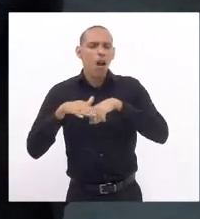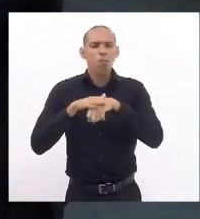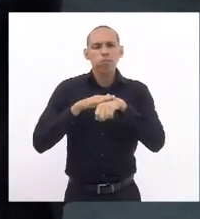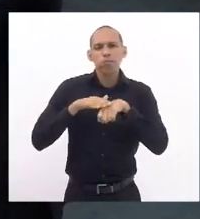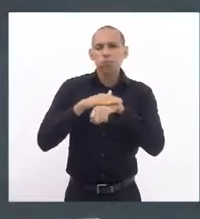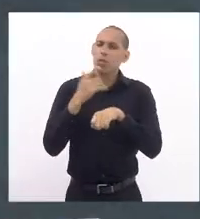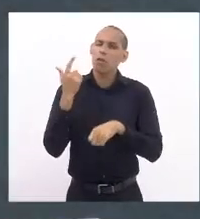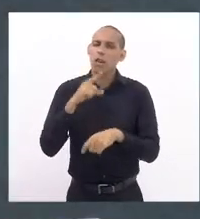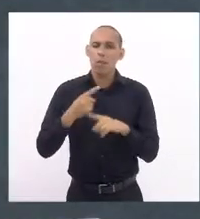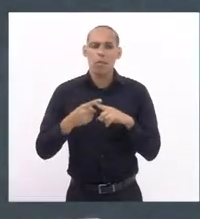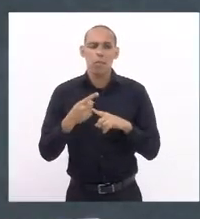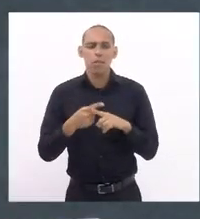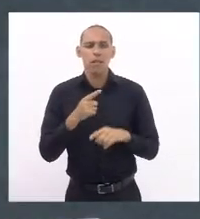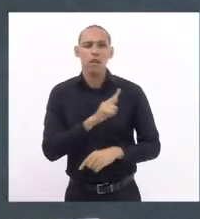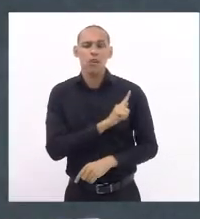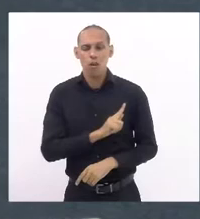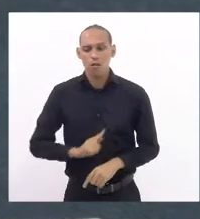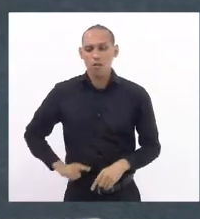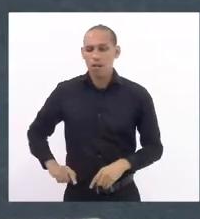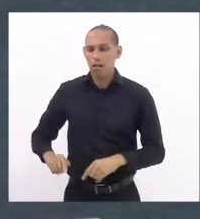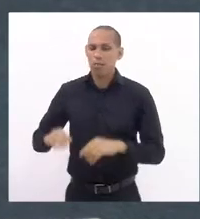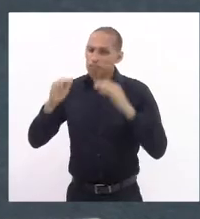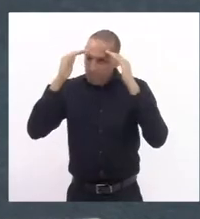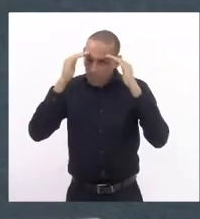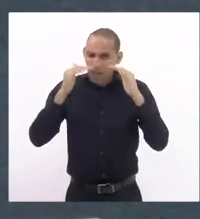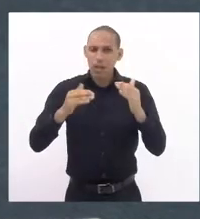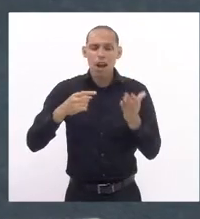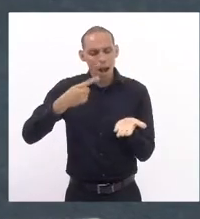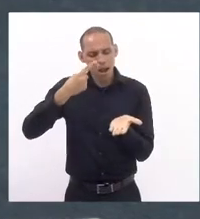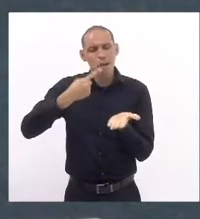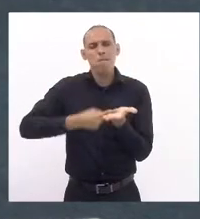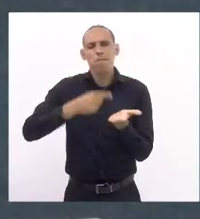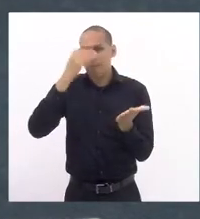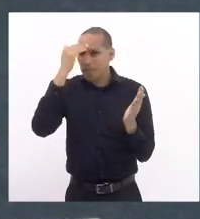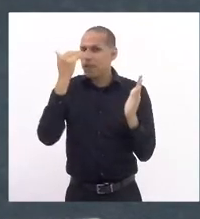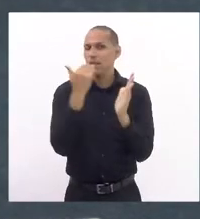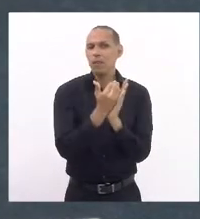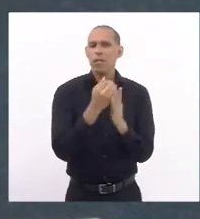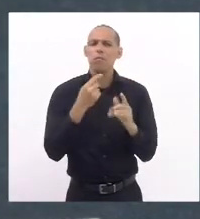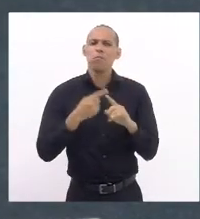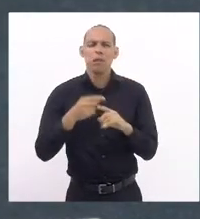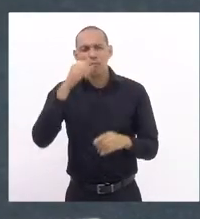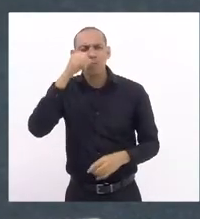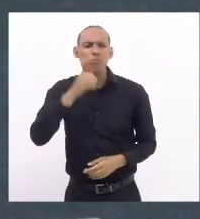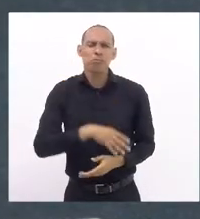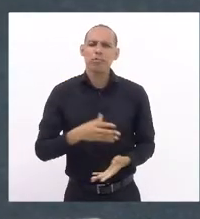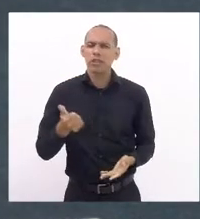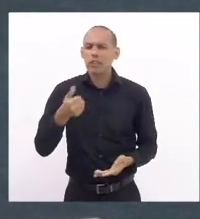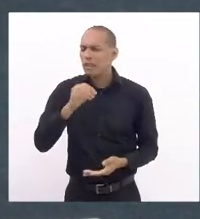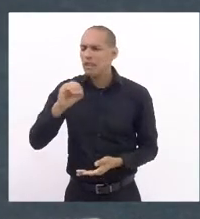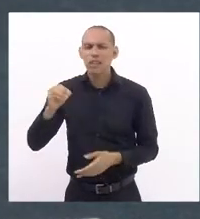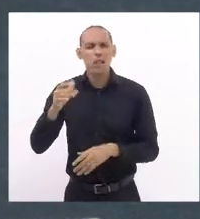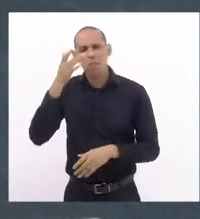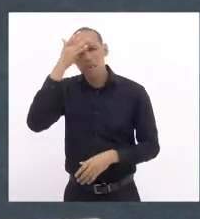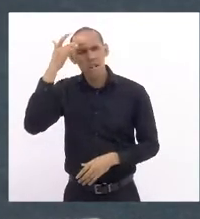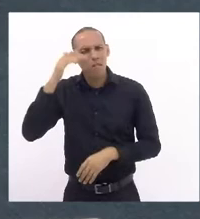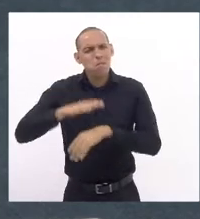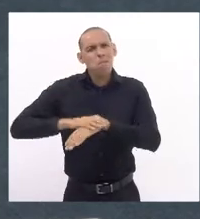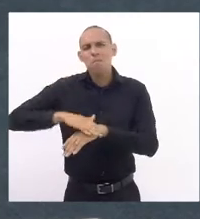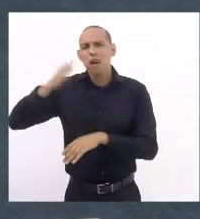o governador cumpra a palavra. Eu acho que isso é um absurdo. Né? Cento e poucos